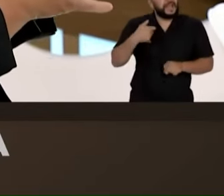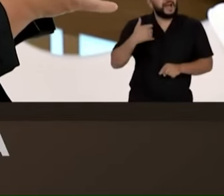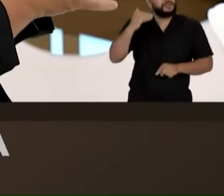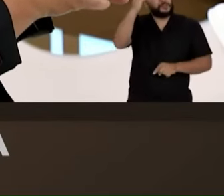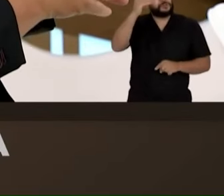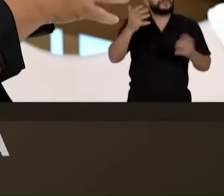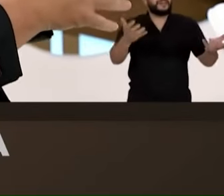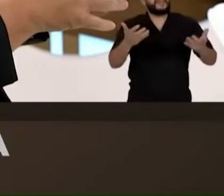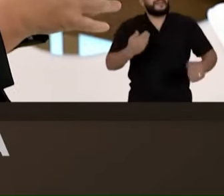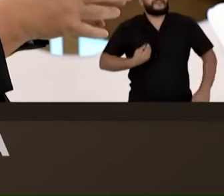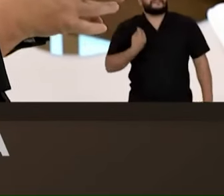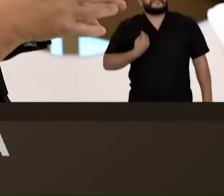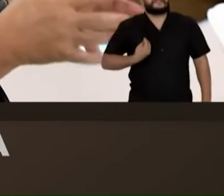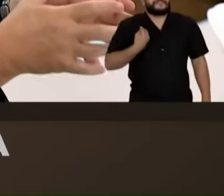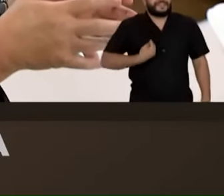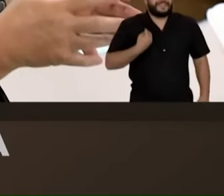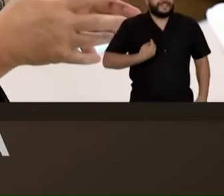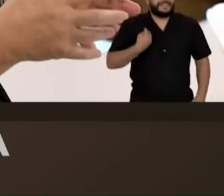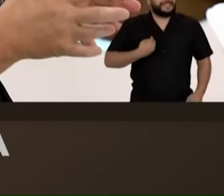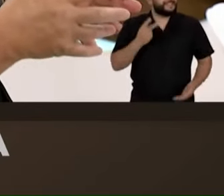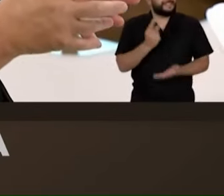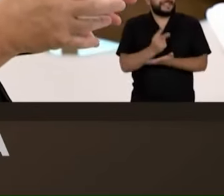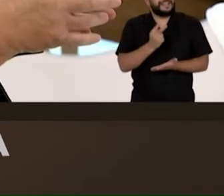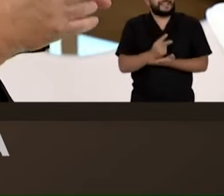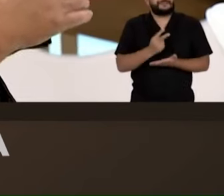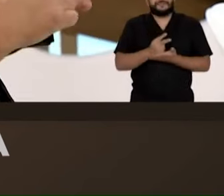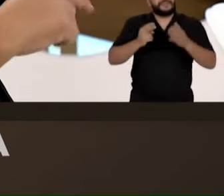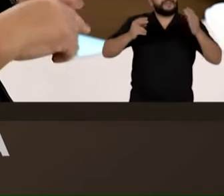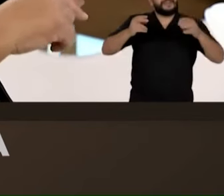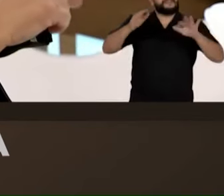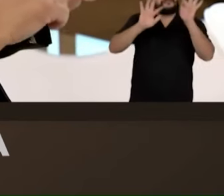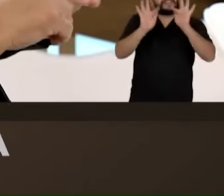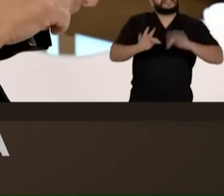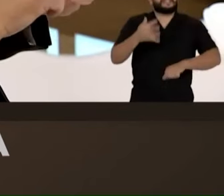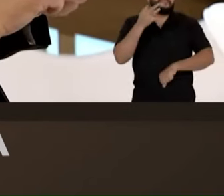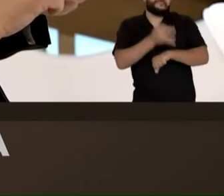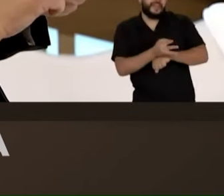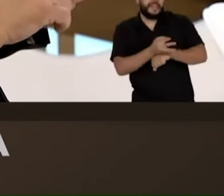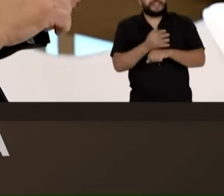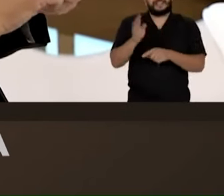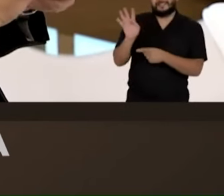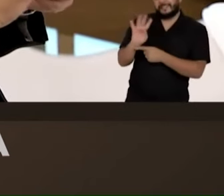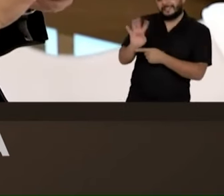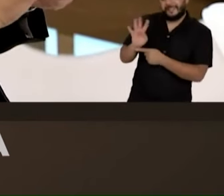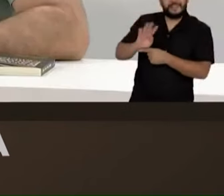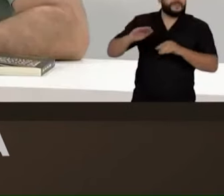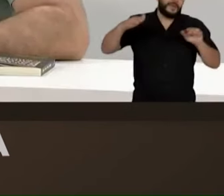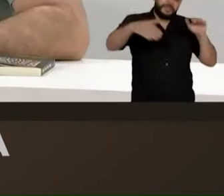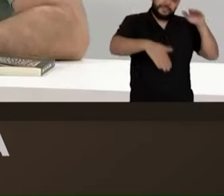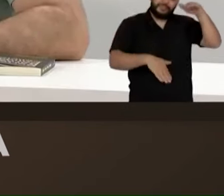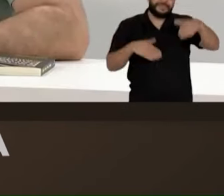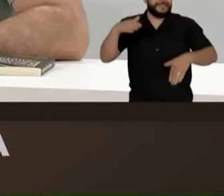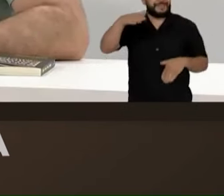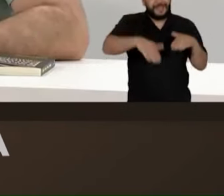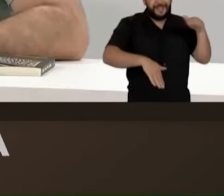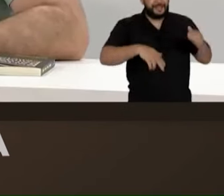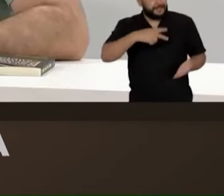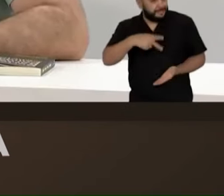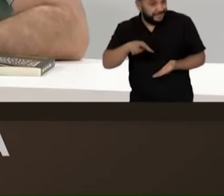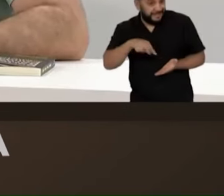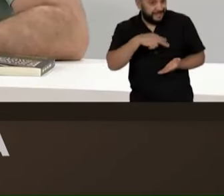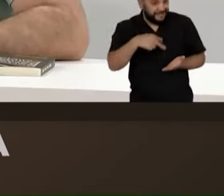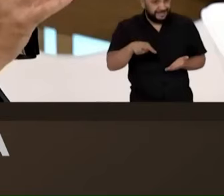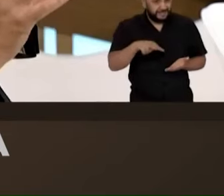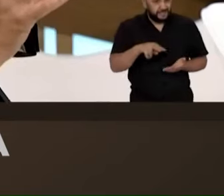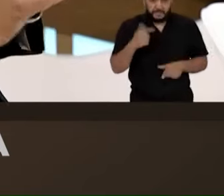ter uma vida como se ele vivesse em férias. Isto é, ele passeia, ele vai ao cinema, ele nada, ele faz dança, mas só